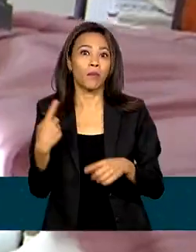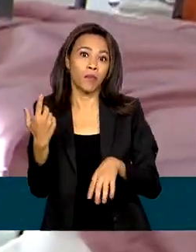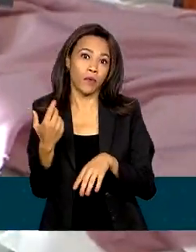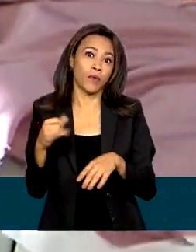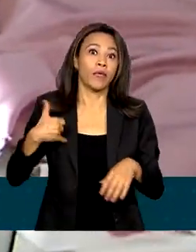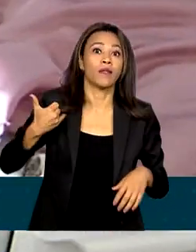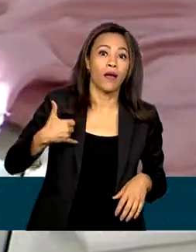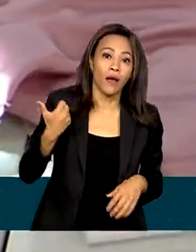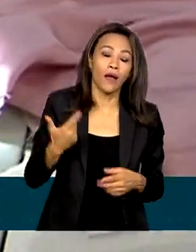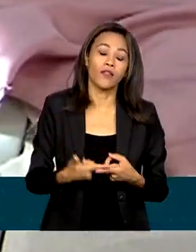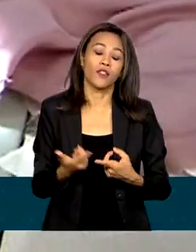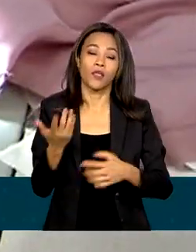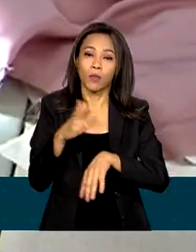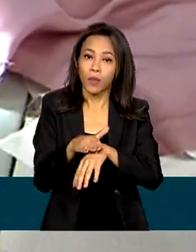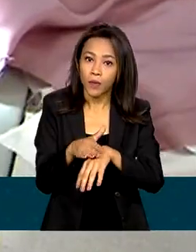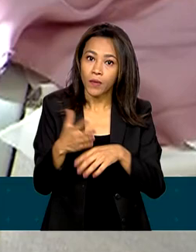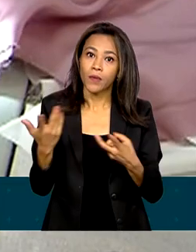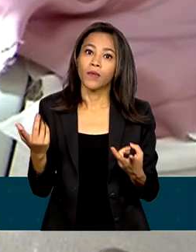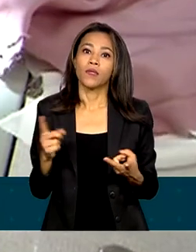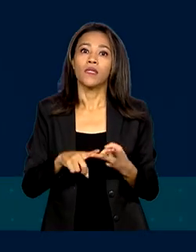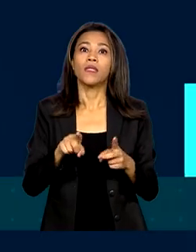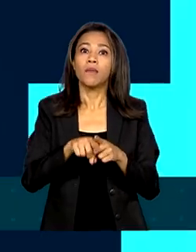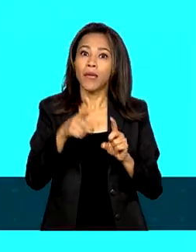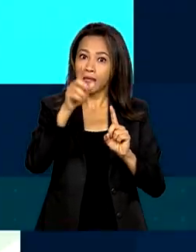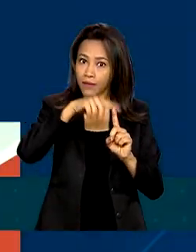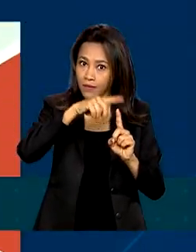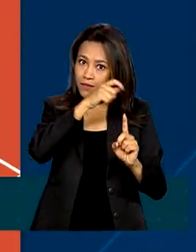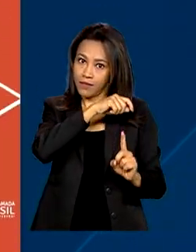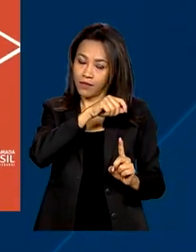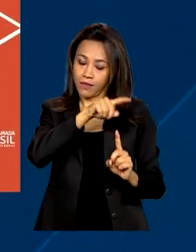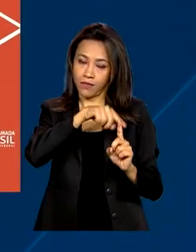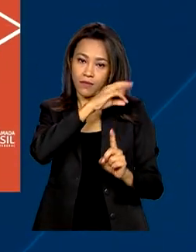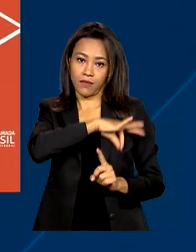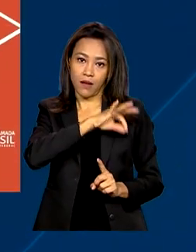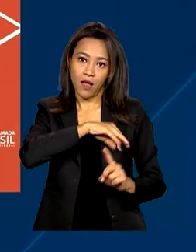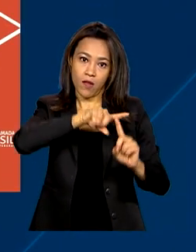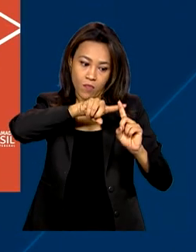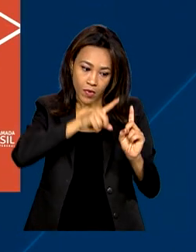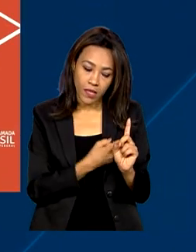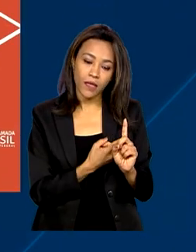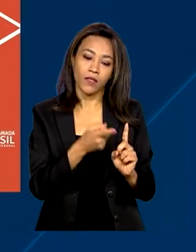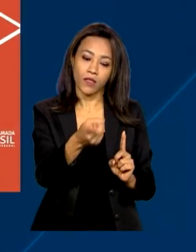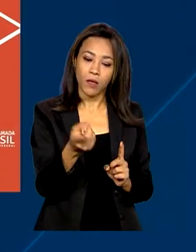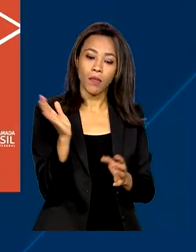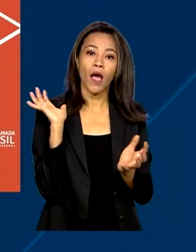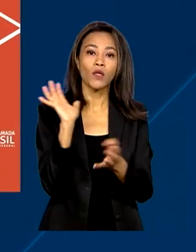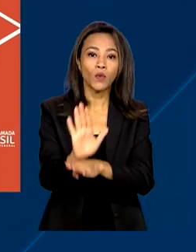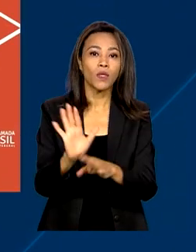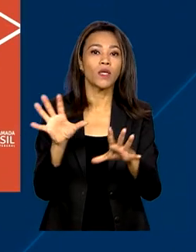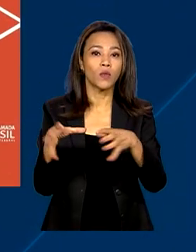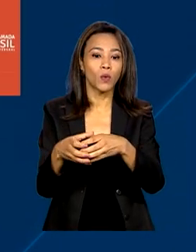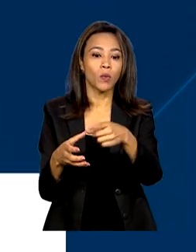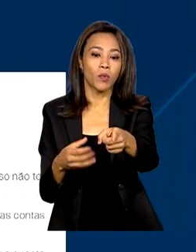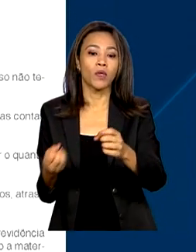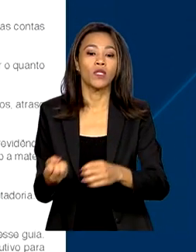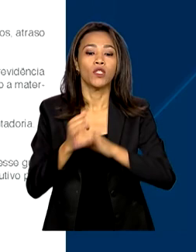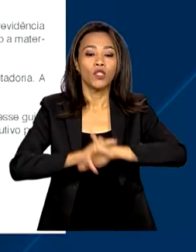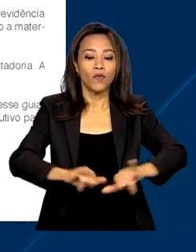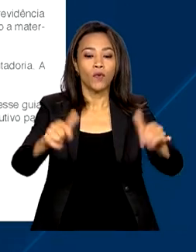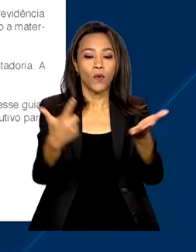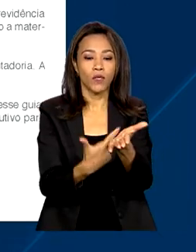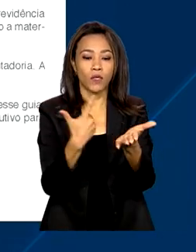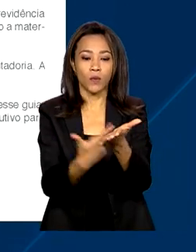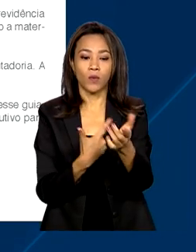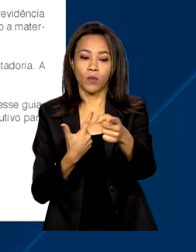idade, auxílio-doença e salário-maternidade. Para ajudar esse grupo, o governo federal lançou o Guia Rápido de Previdência